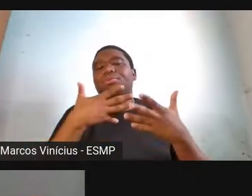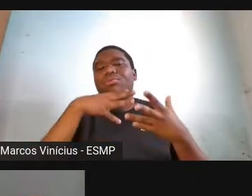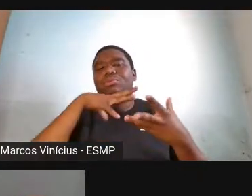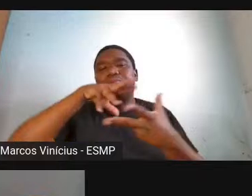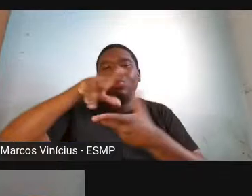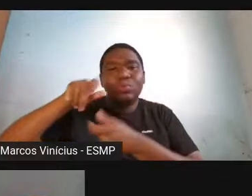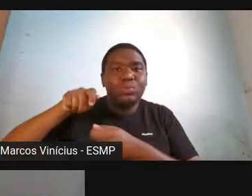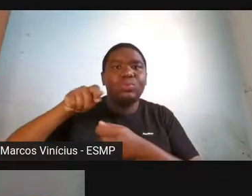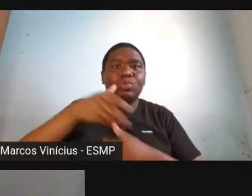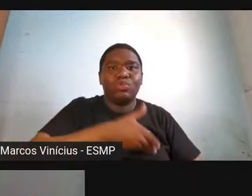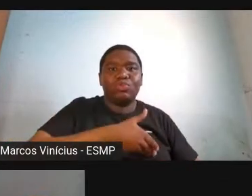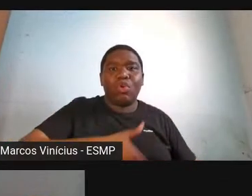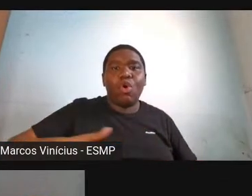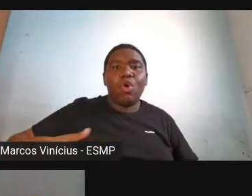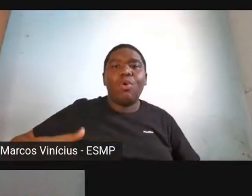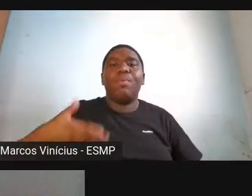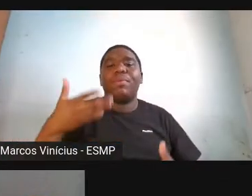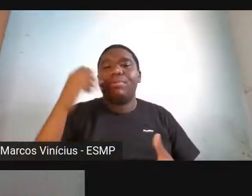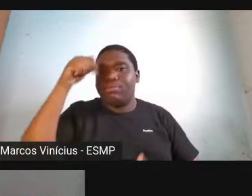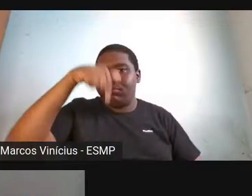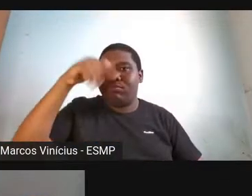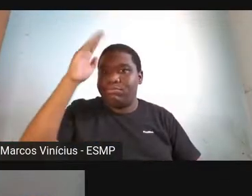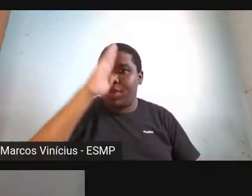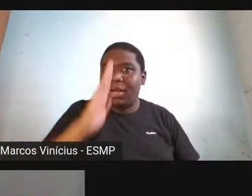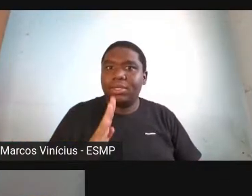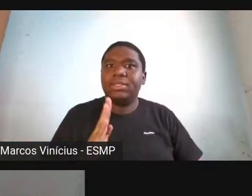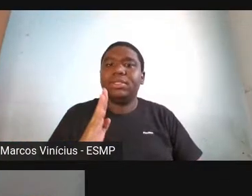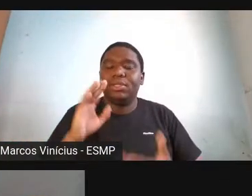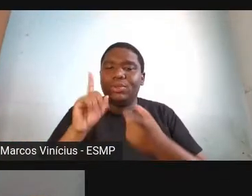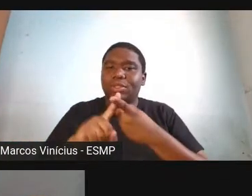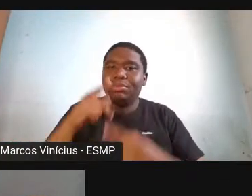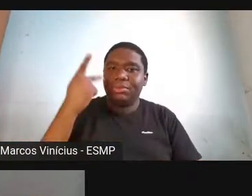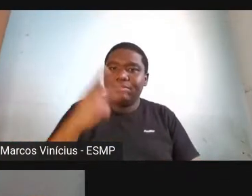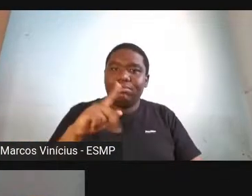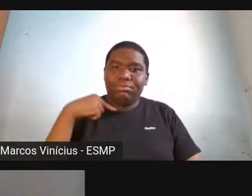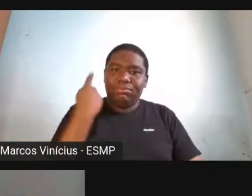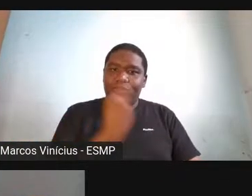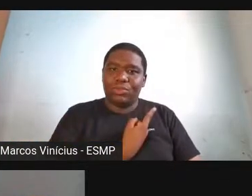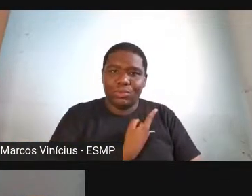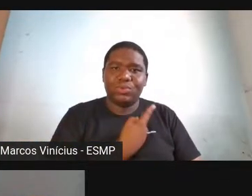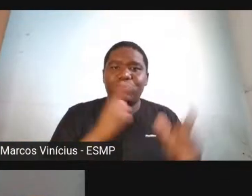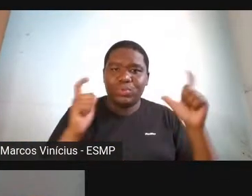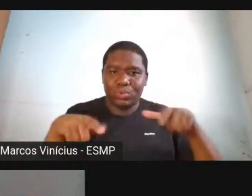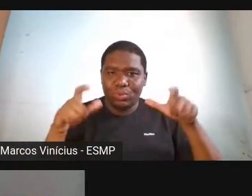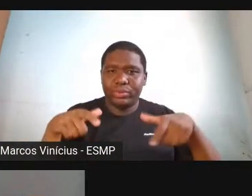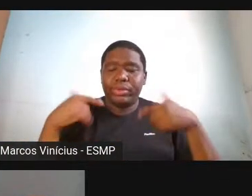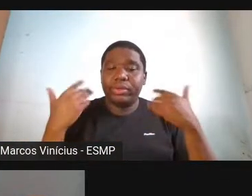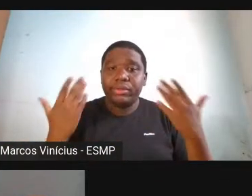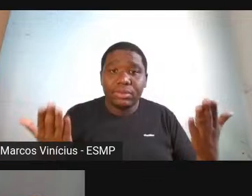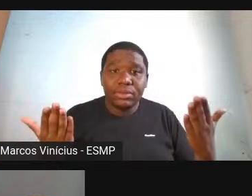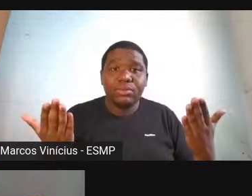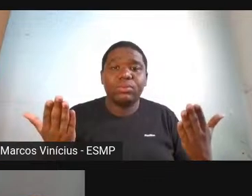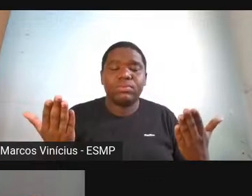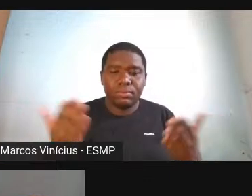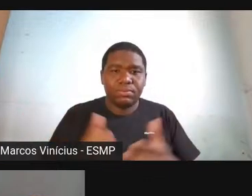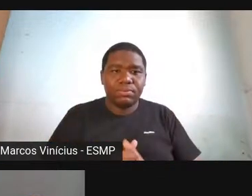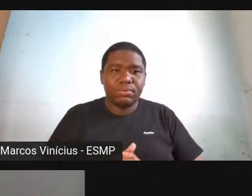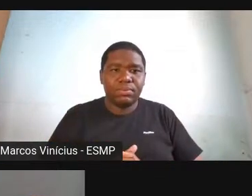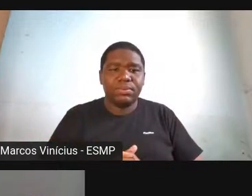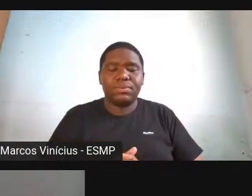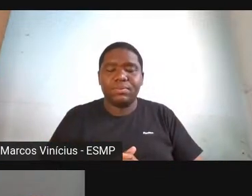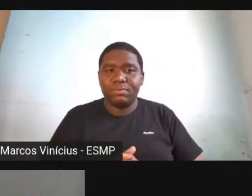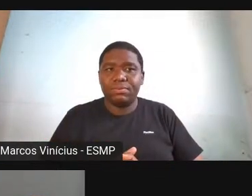fome no nosso Brasil, no nosso território. Portanto, mais do que